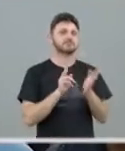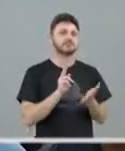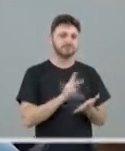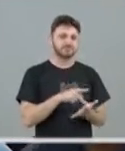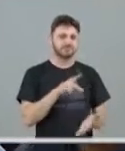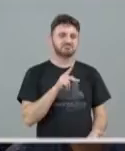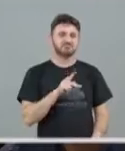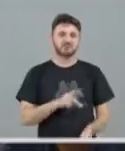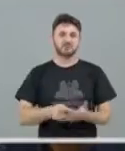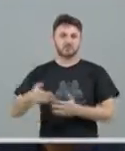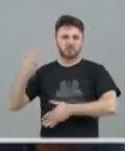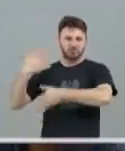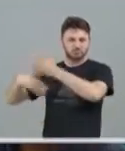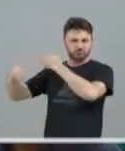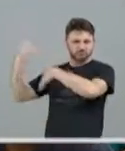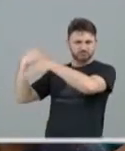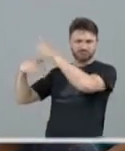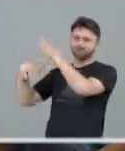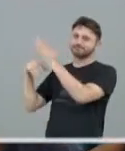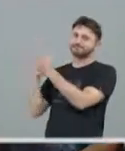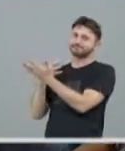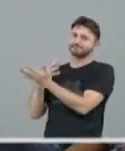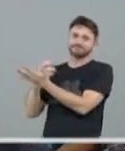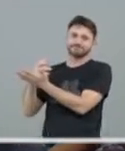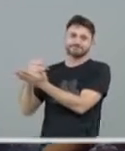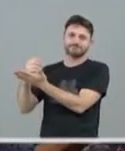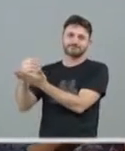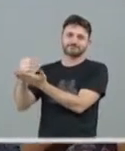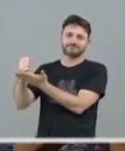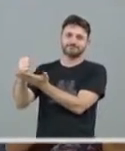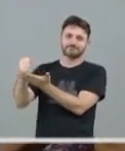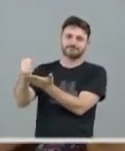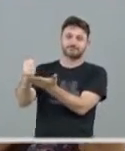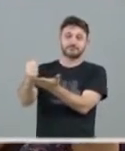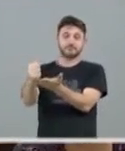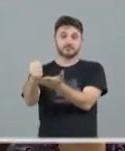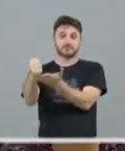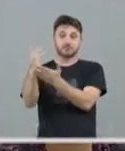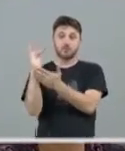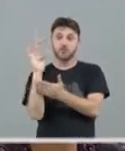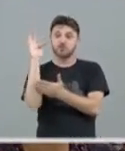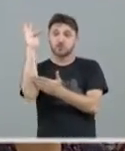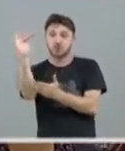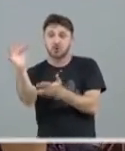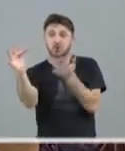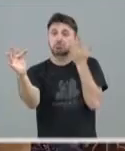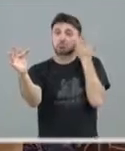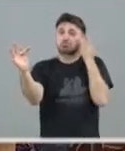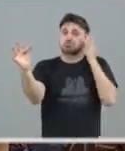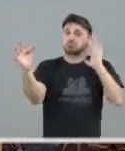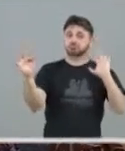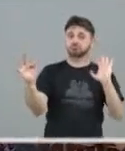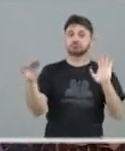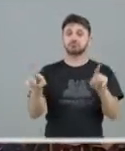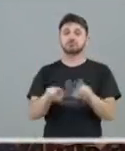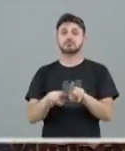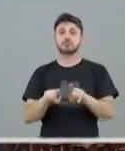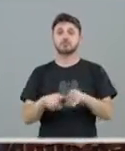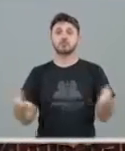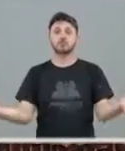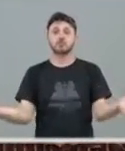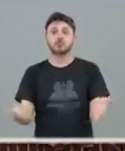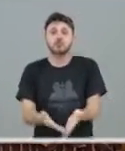Passado não volta. Passado não volta. Futuro não temos. E